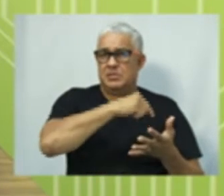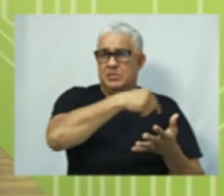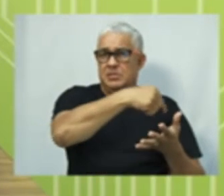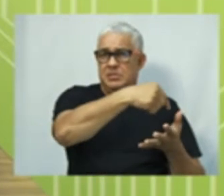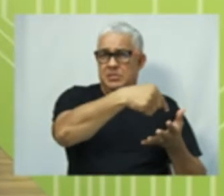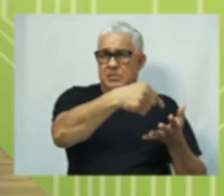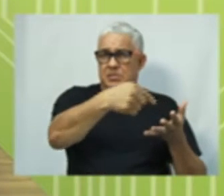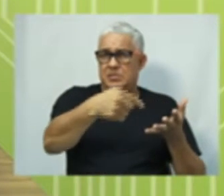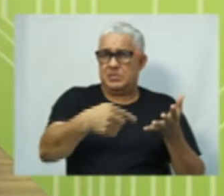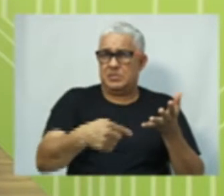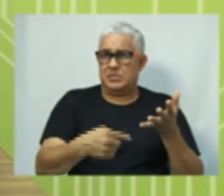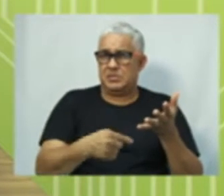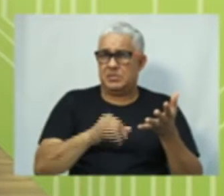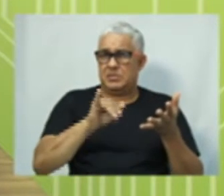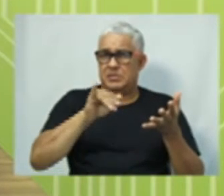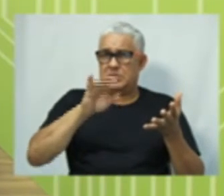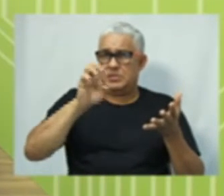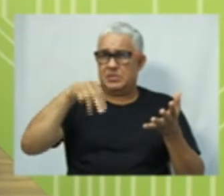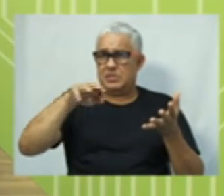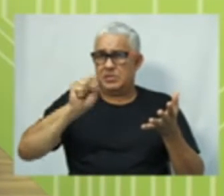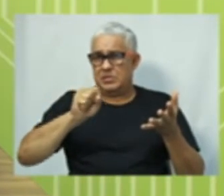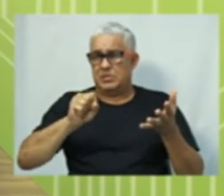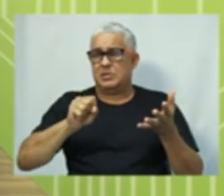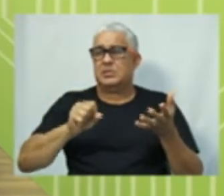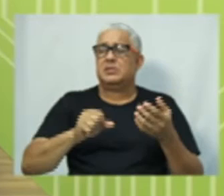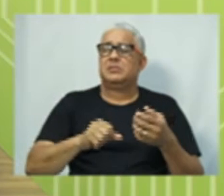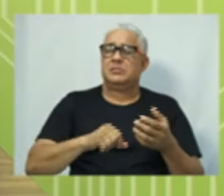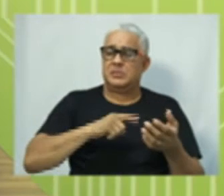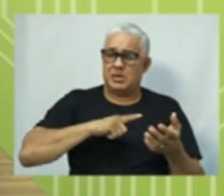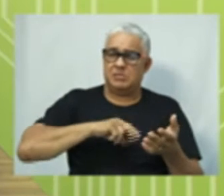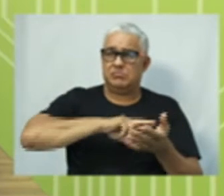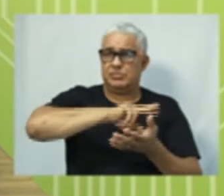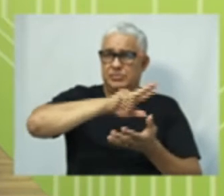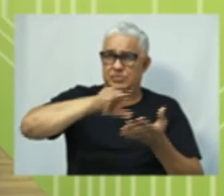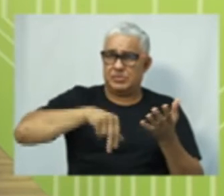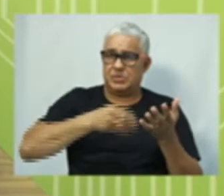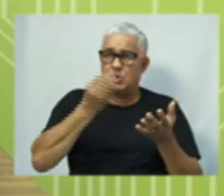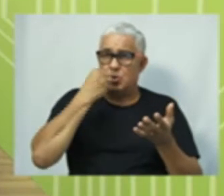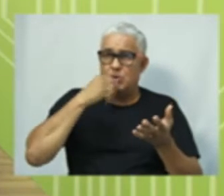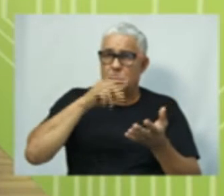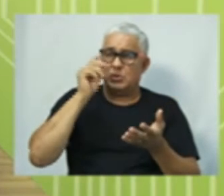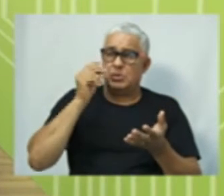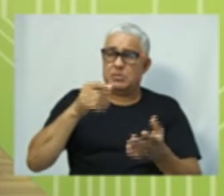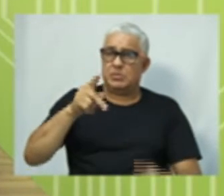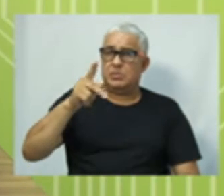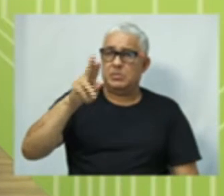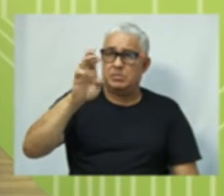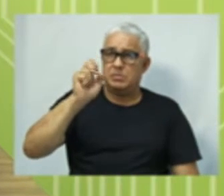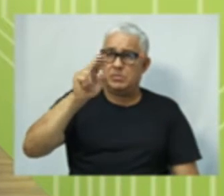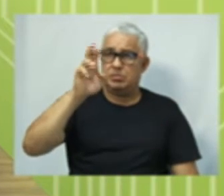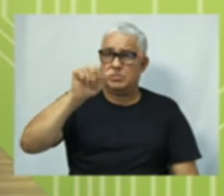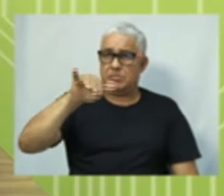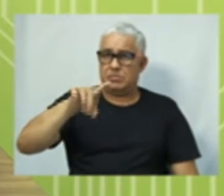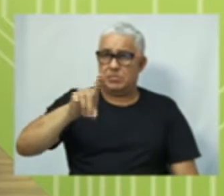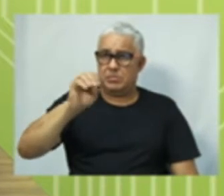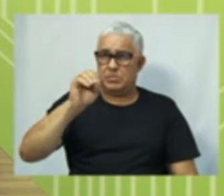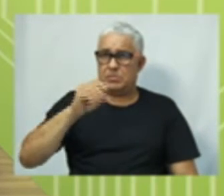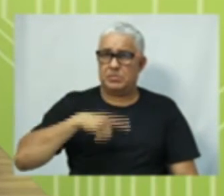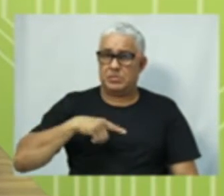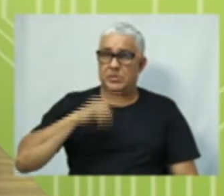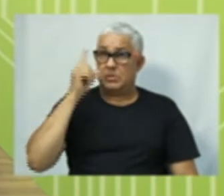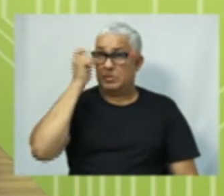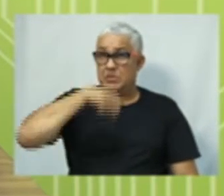diante. ICMS, crédito tributário. Portanto, o lucro presumido, ele é mais complexo do